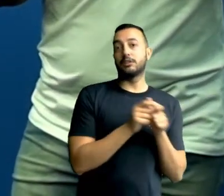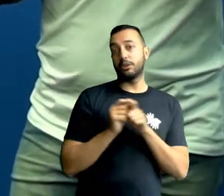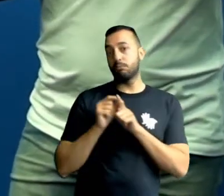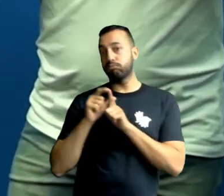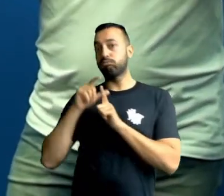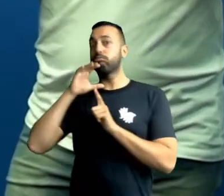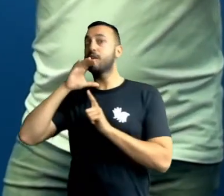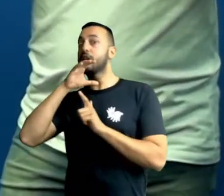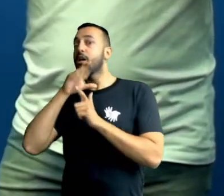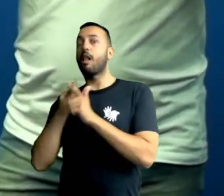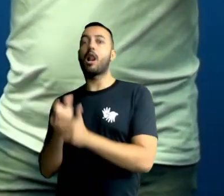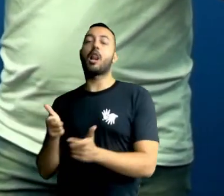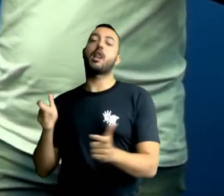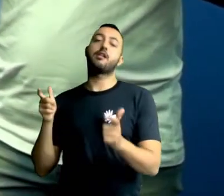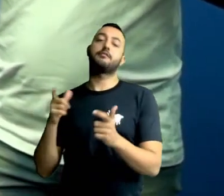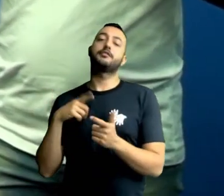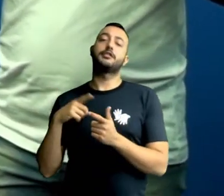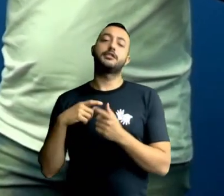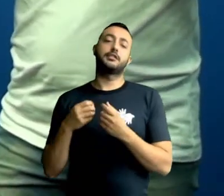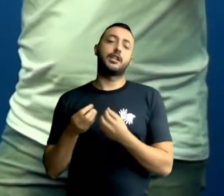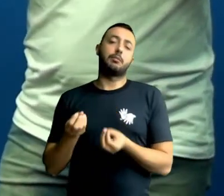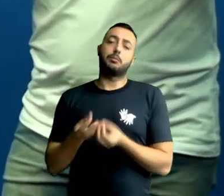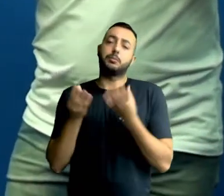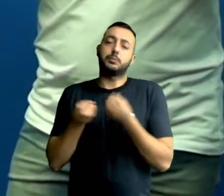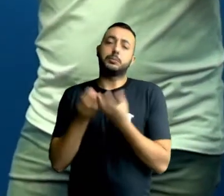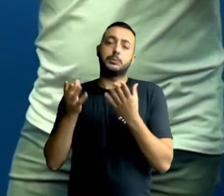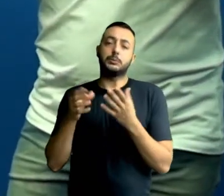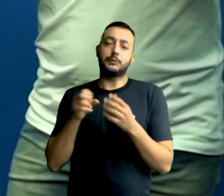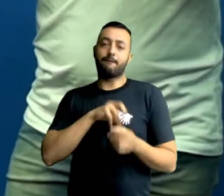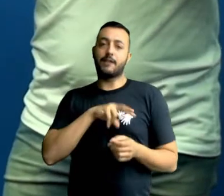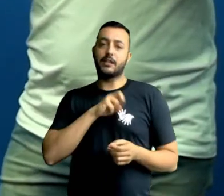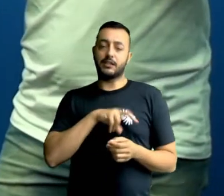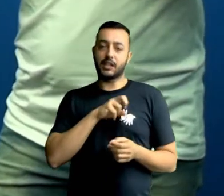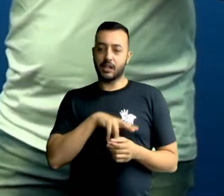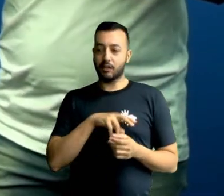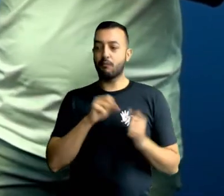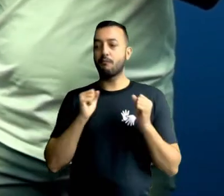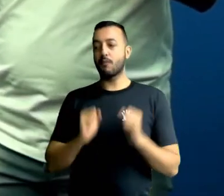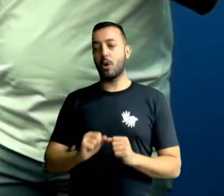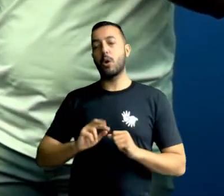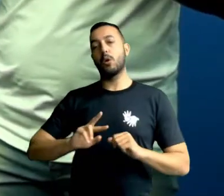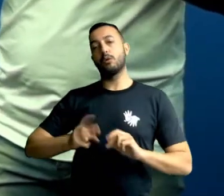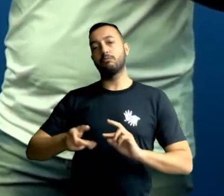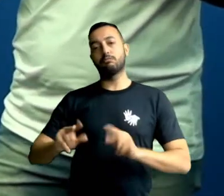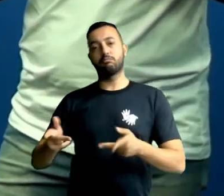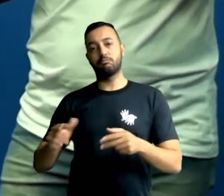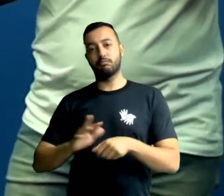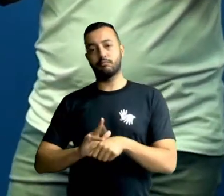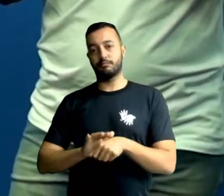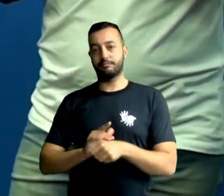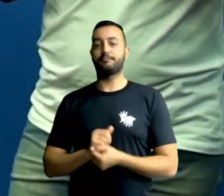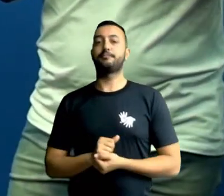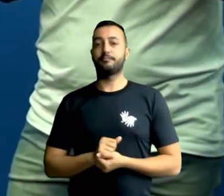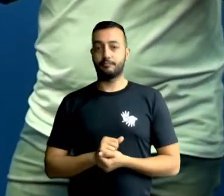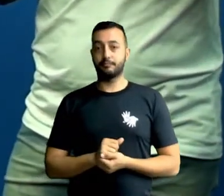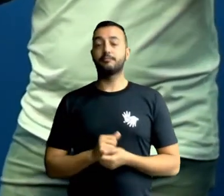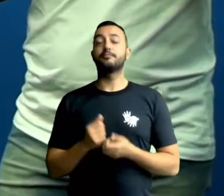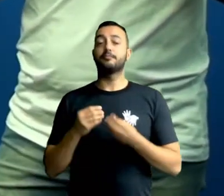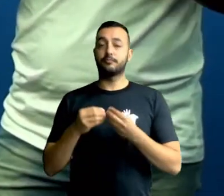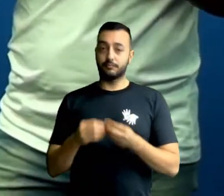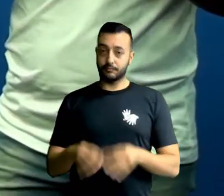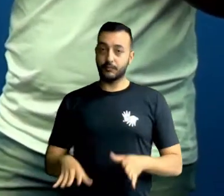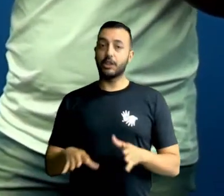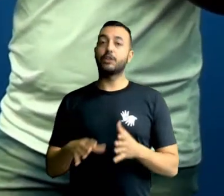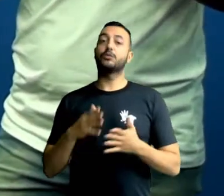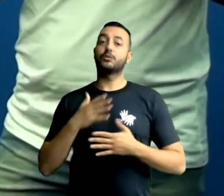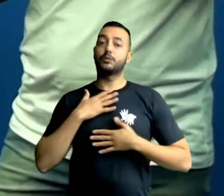elas produzem toxinas, que são tipos de venenos que nos podem transmitir doenças. Nos podem